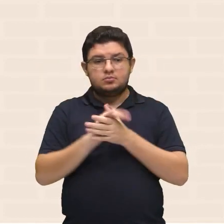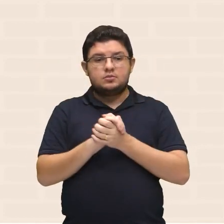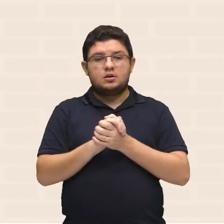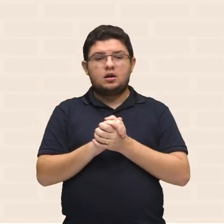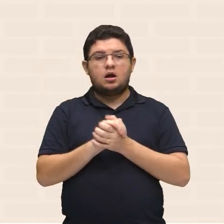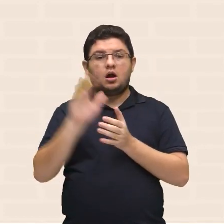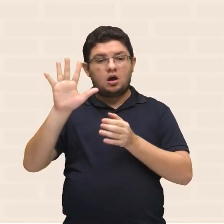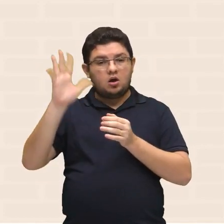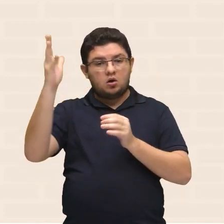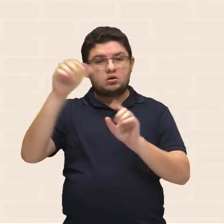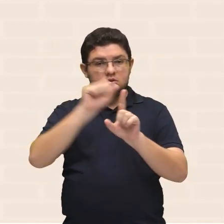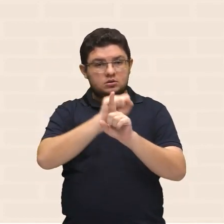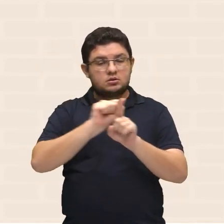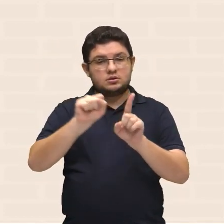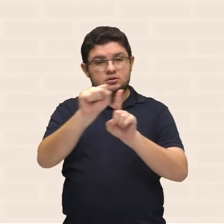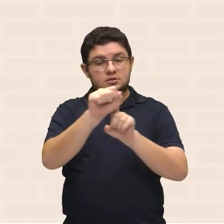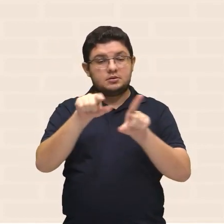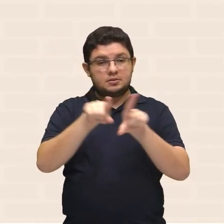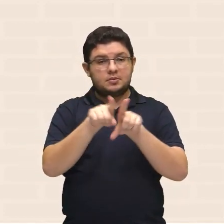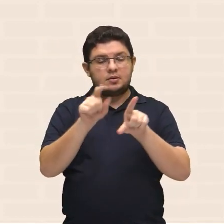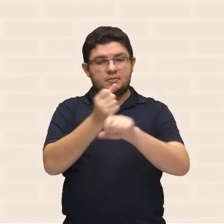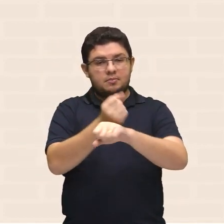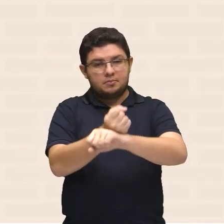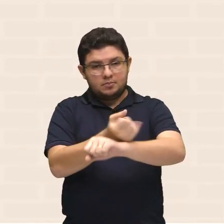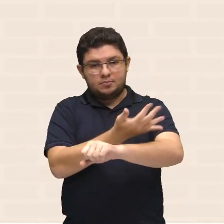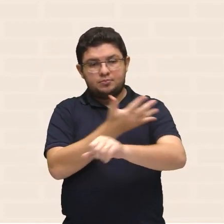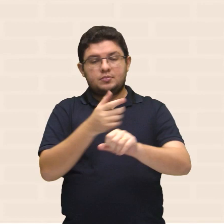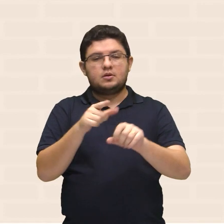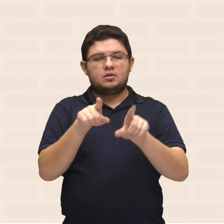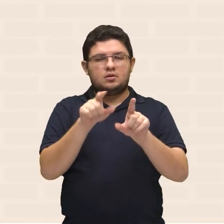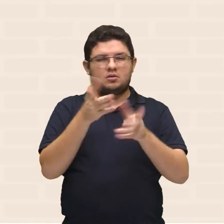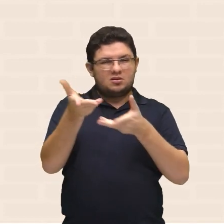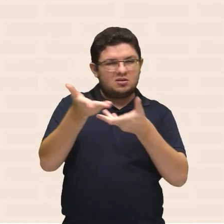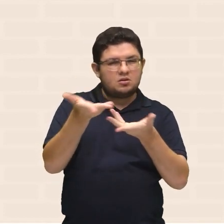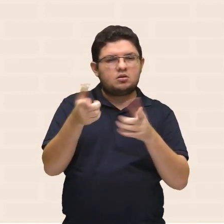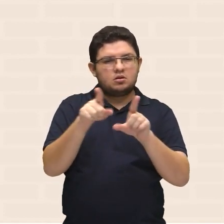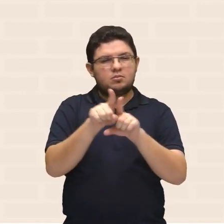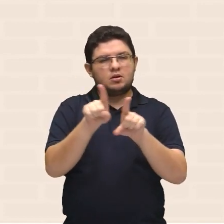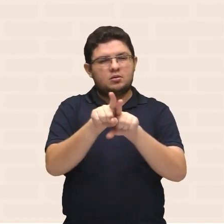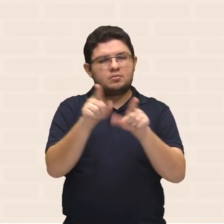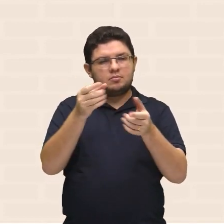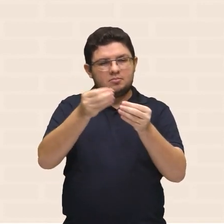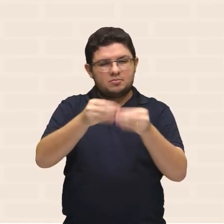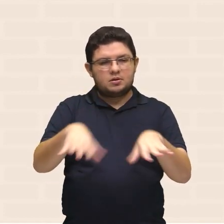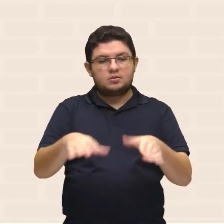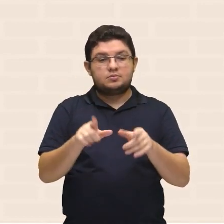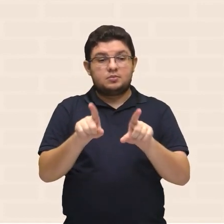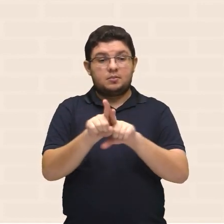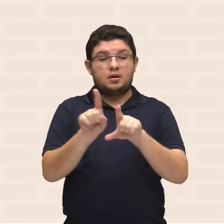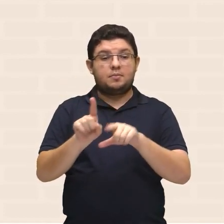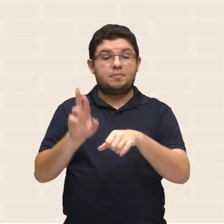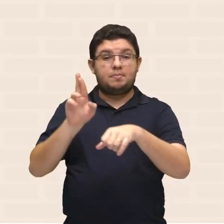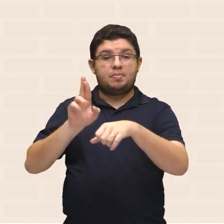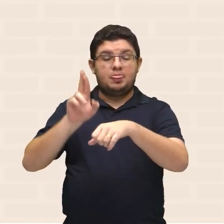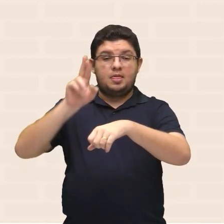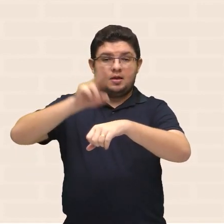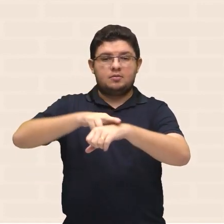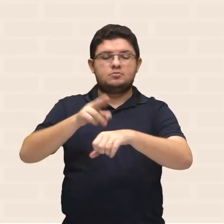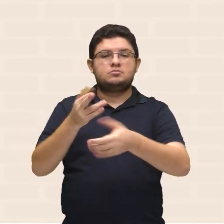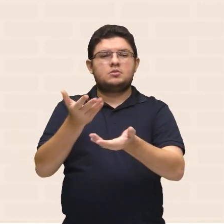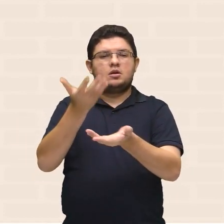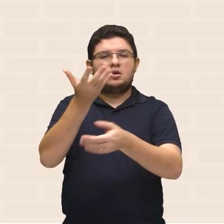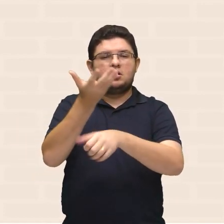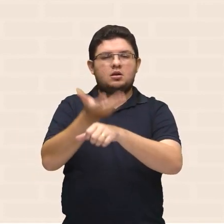também emocional, tá bom? Tem a reprovação escolar. Se eu desisto